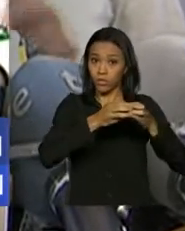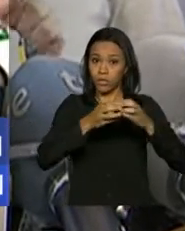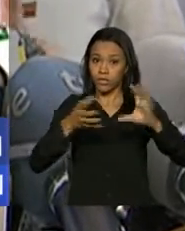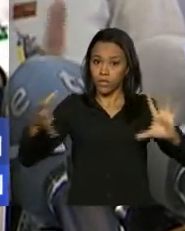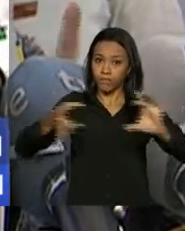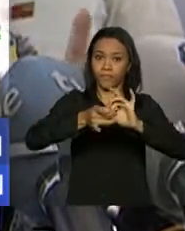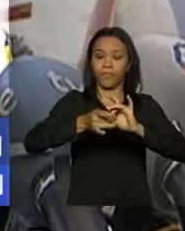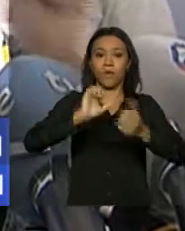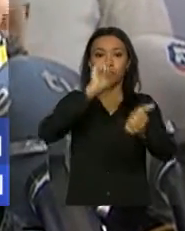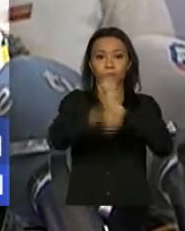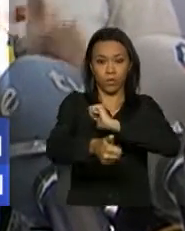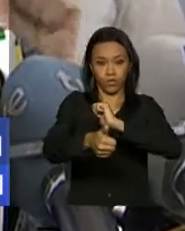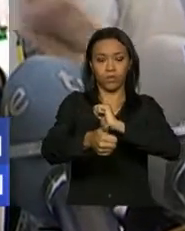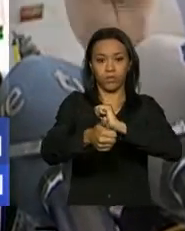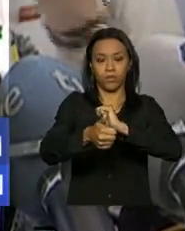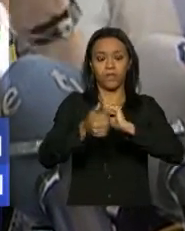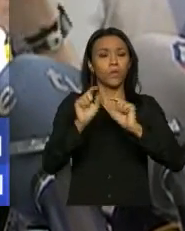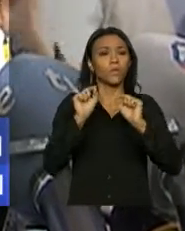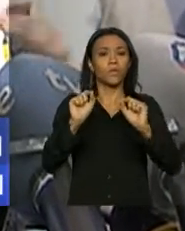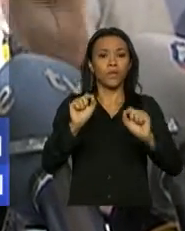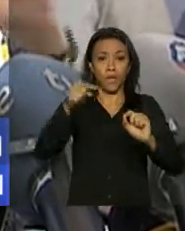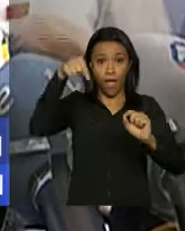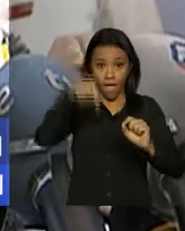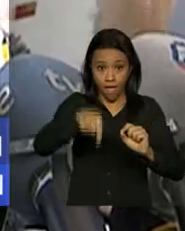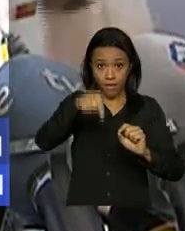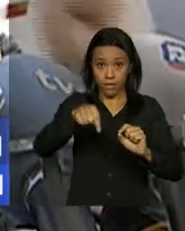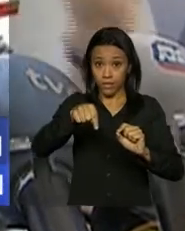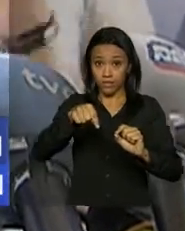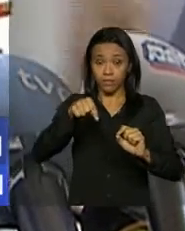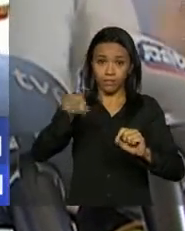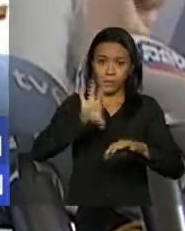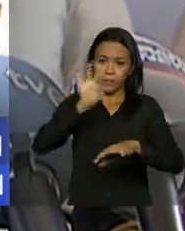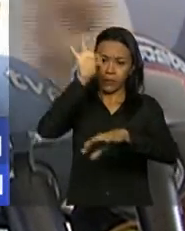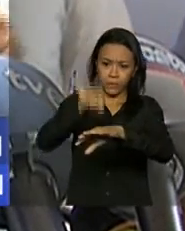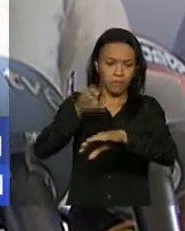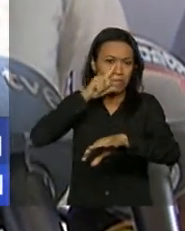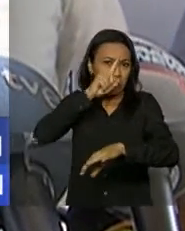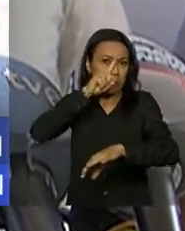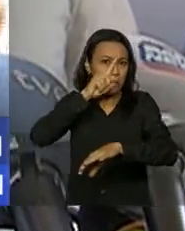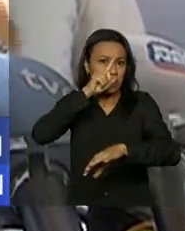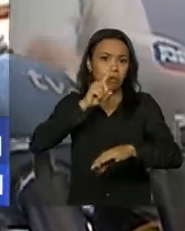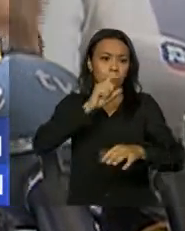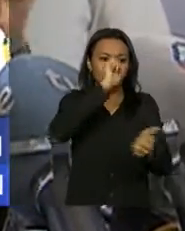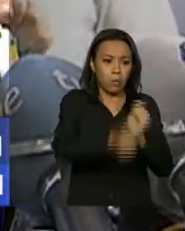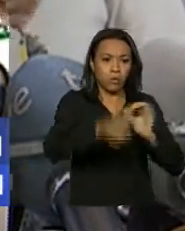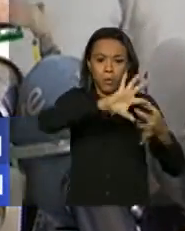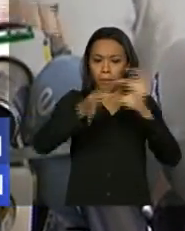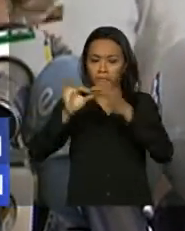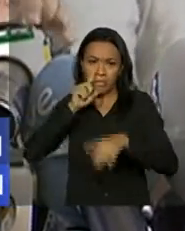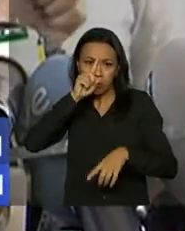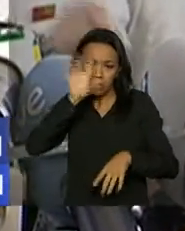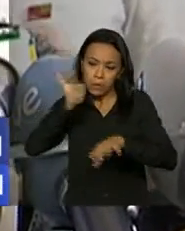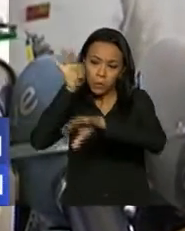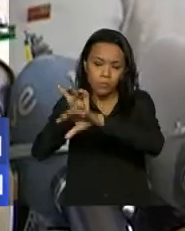a respeito do fato de que esta situação não compromete as Olimpíadas. Acho que essa, porque ela